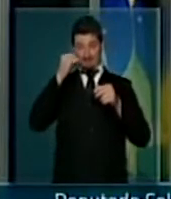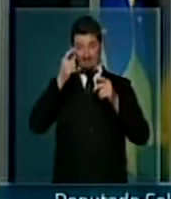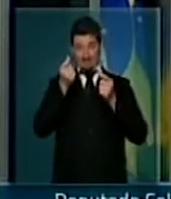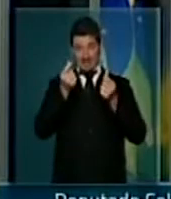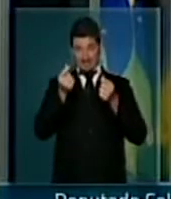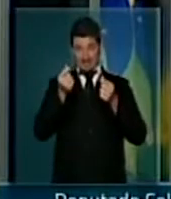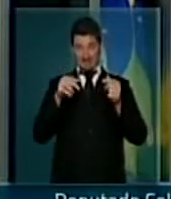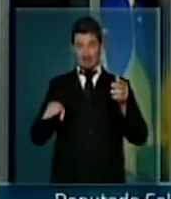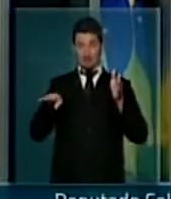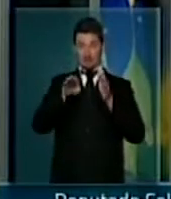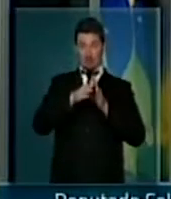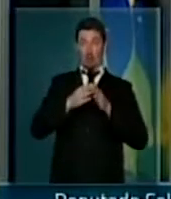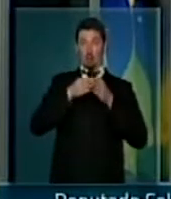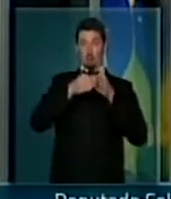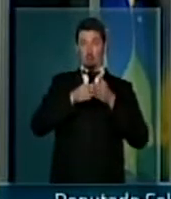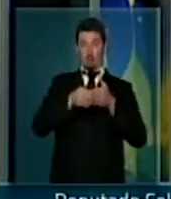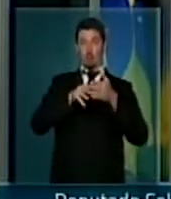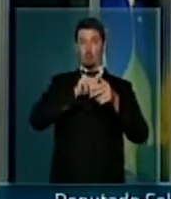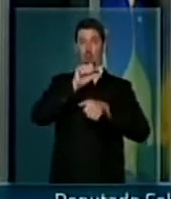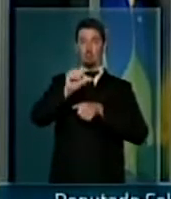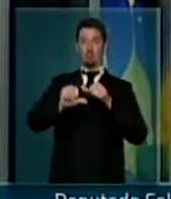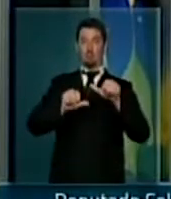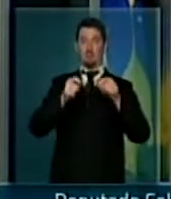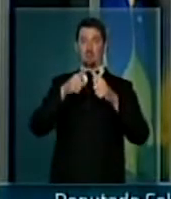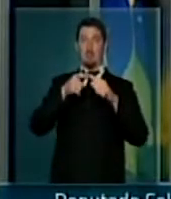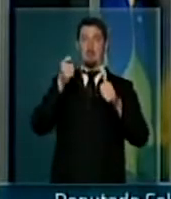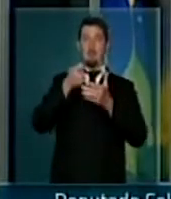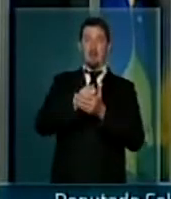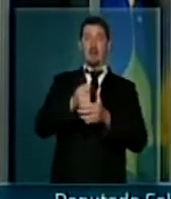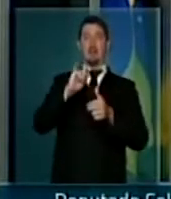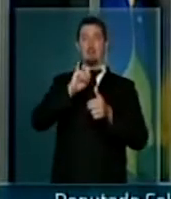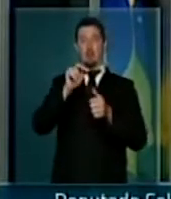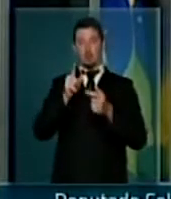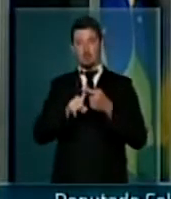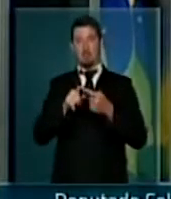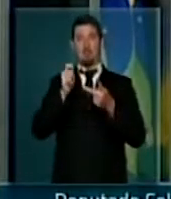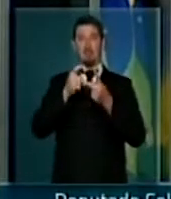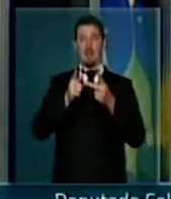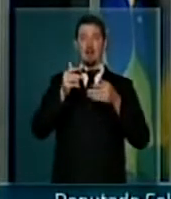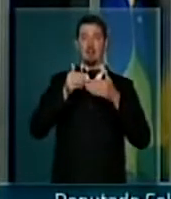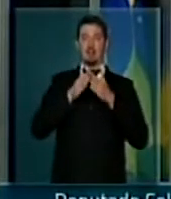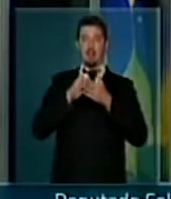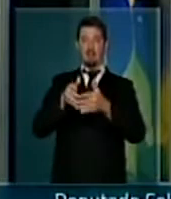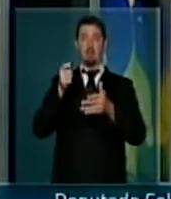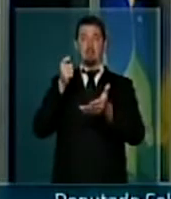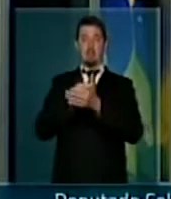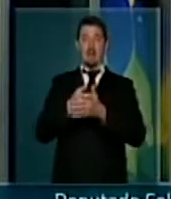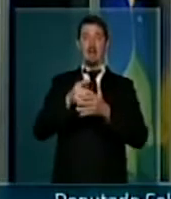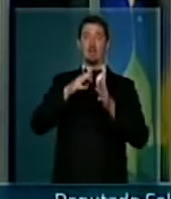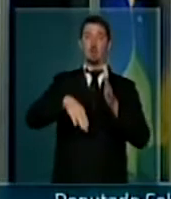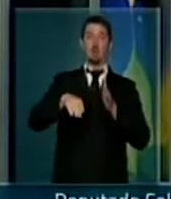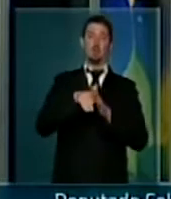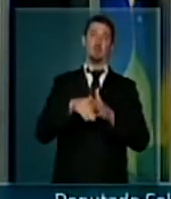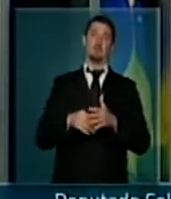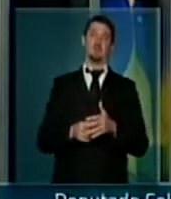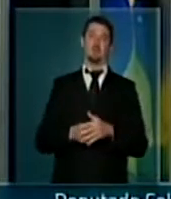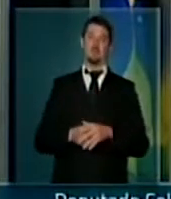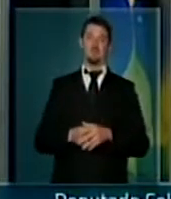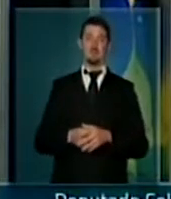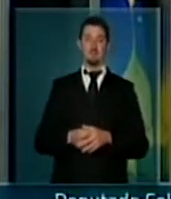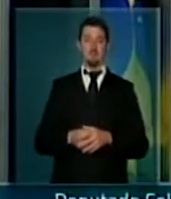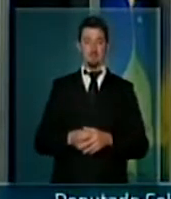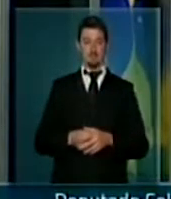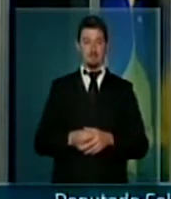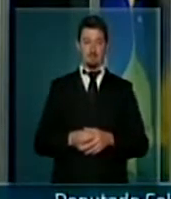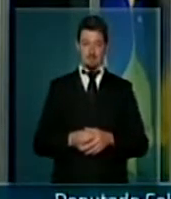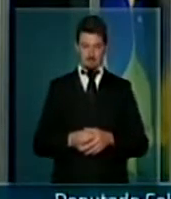porto, a situação muda totalmente em função da falta de eficiência fora da porteira, como